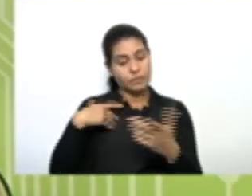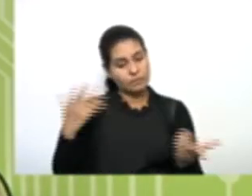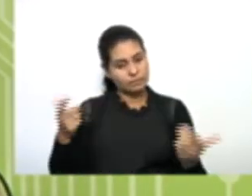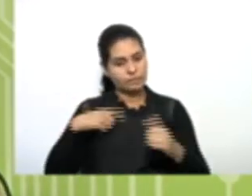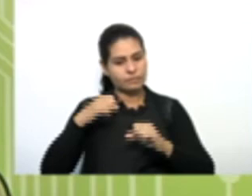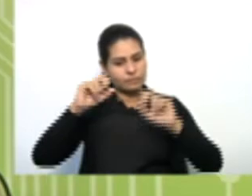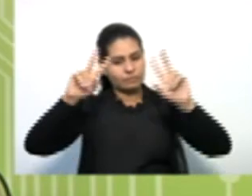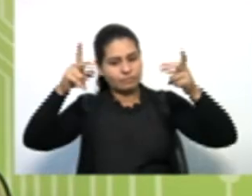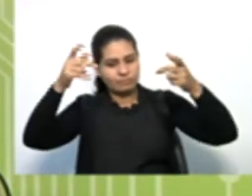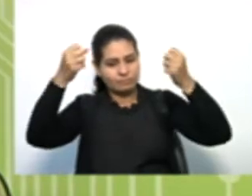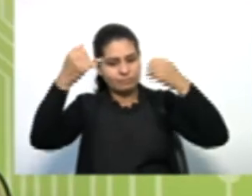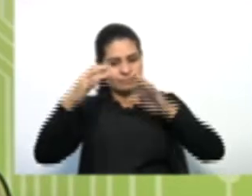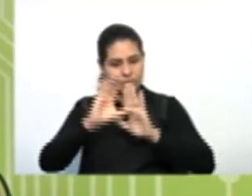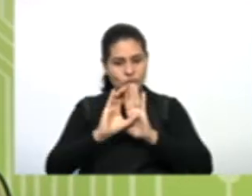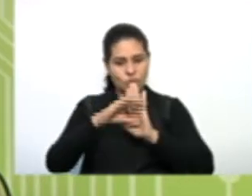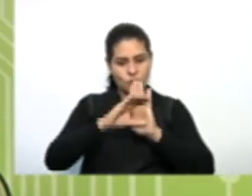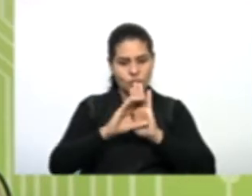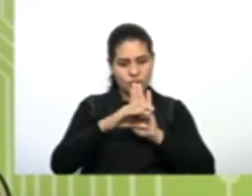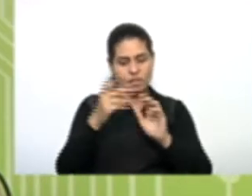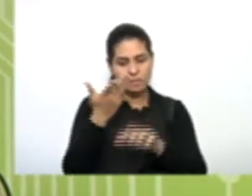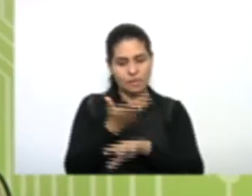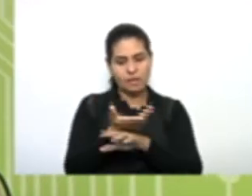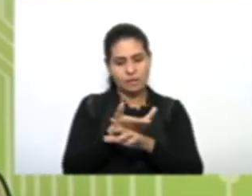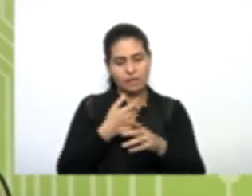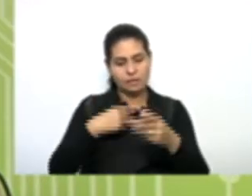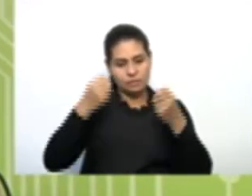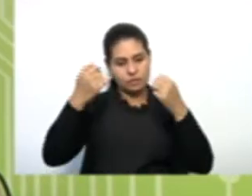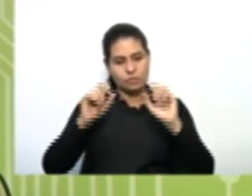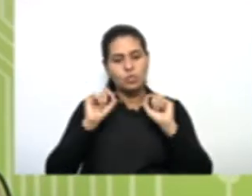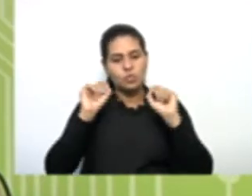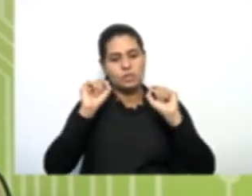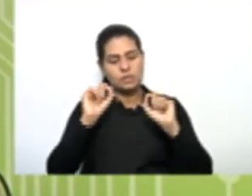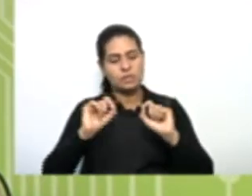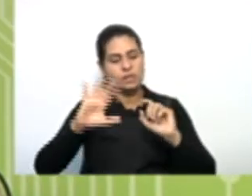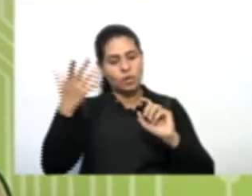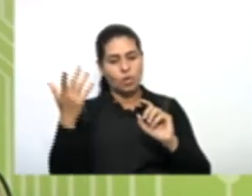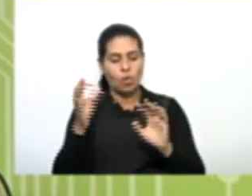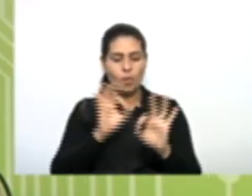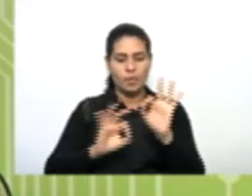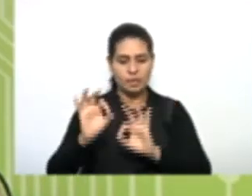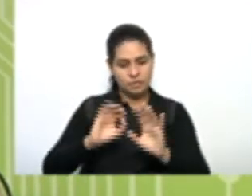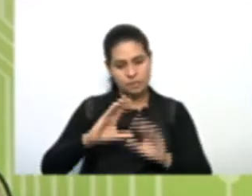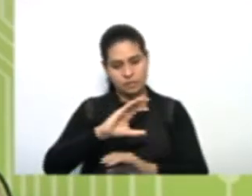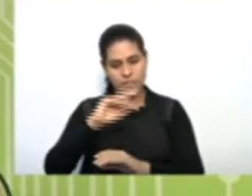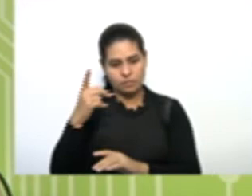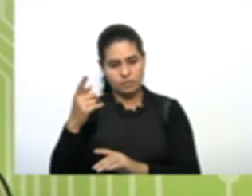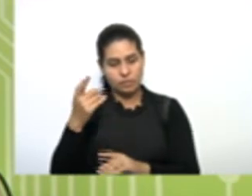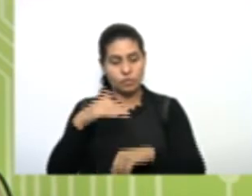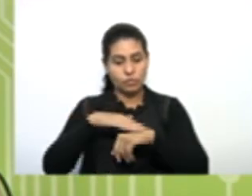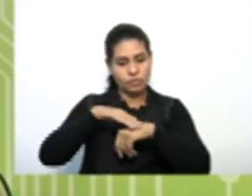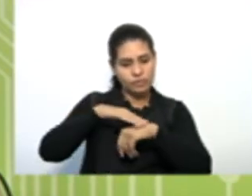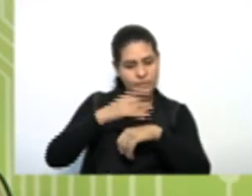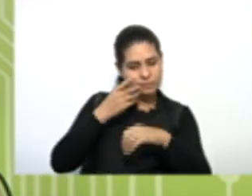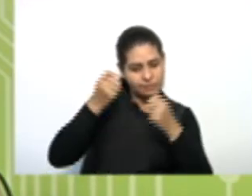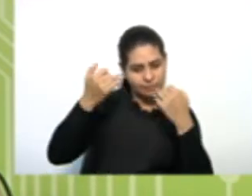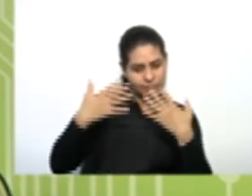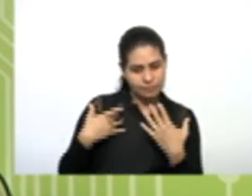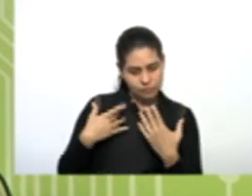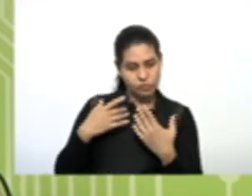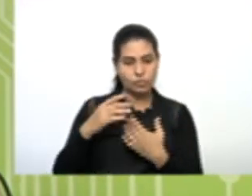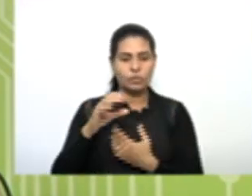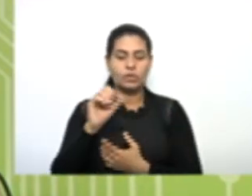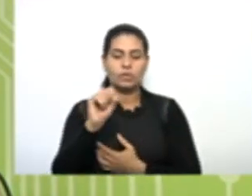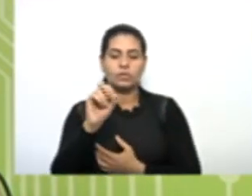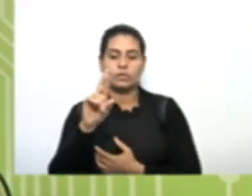de hoje nós falamos alguns conceitos da disciplina, falamos sobre o que são operações de cooperativas, discutimos um pouco sobre sobras